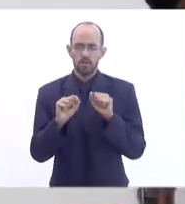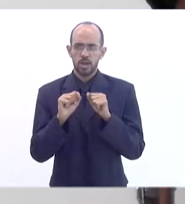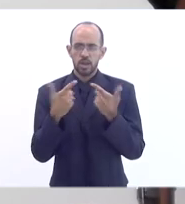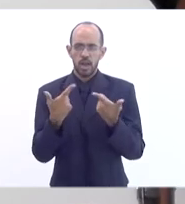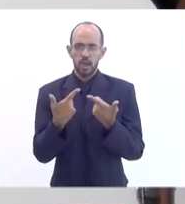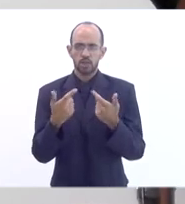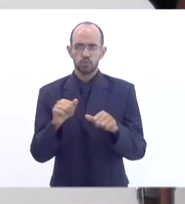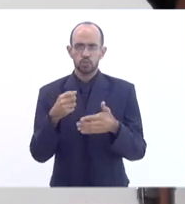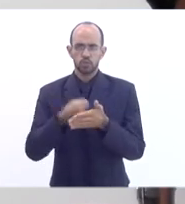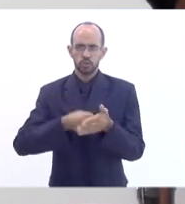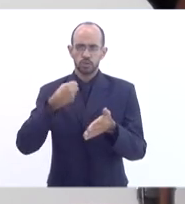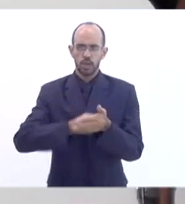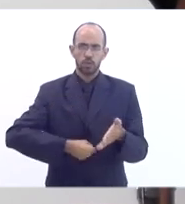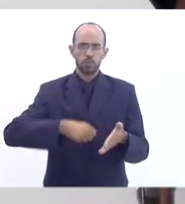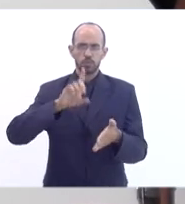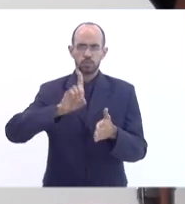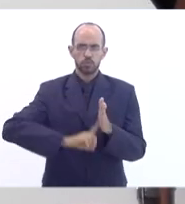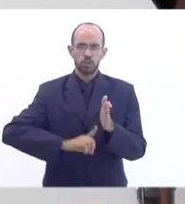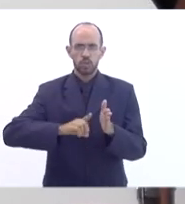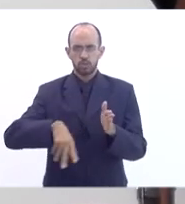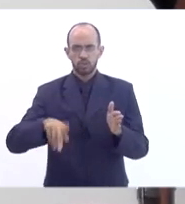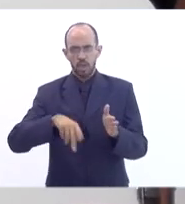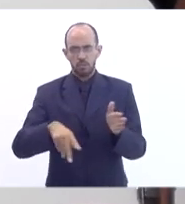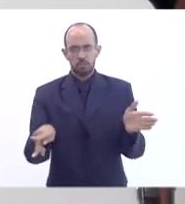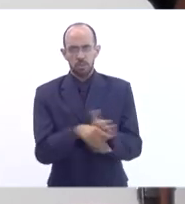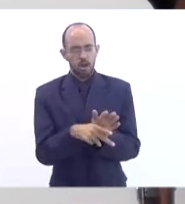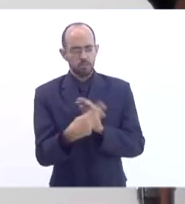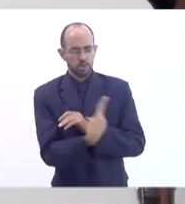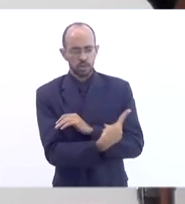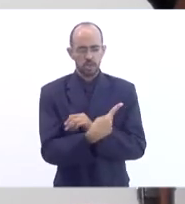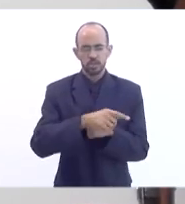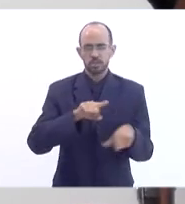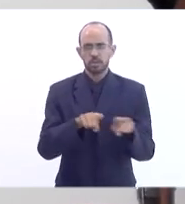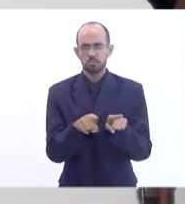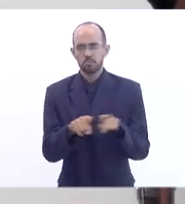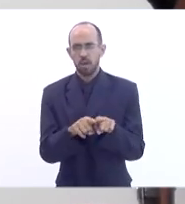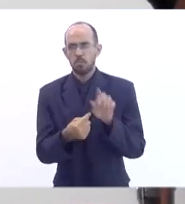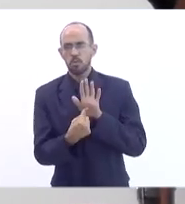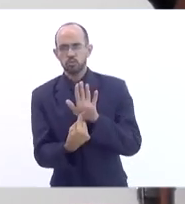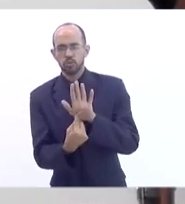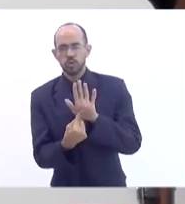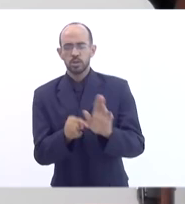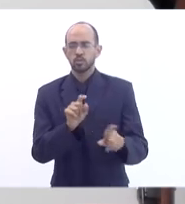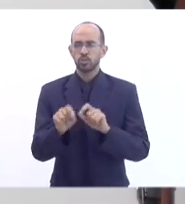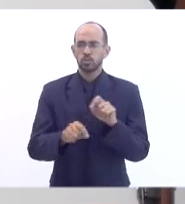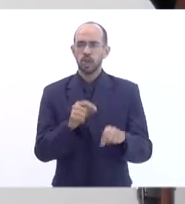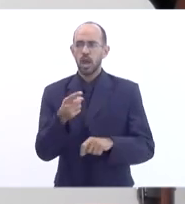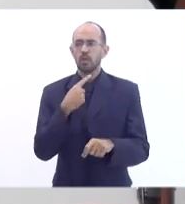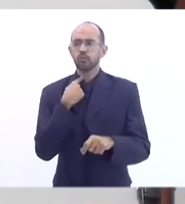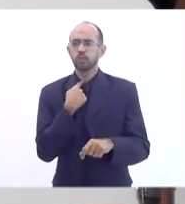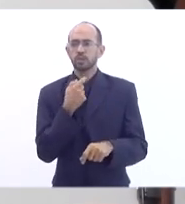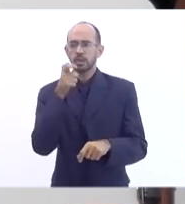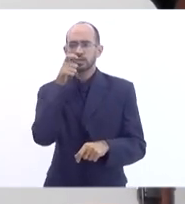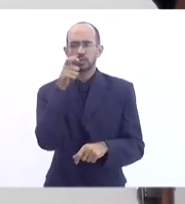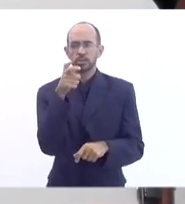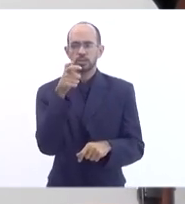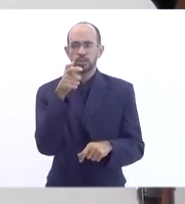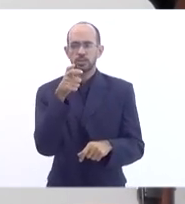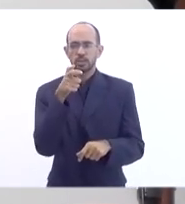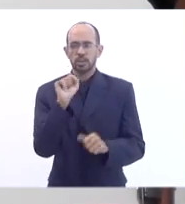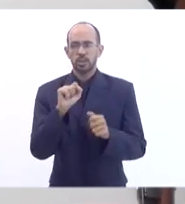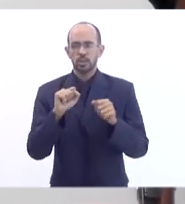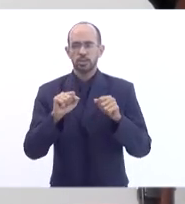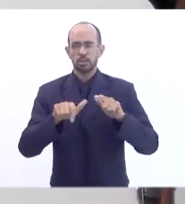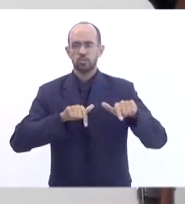lutando por um direito que é legítimo e mais do que isso mostrando à disposição e o interesse em